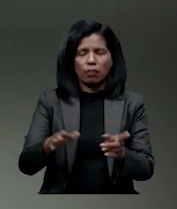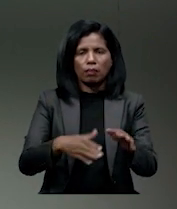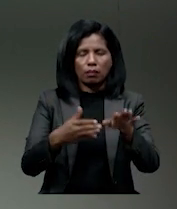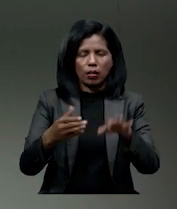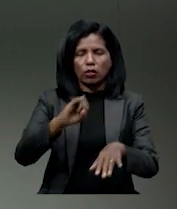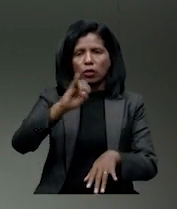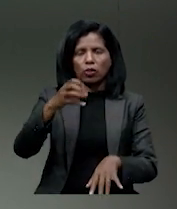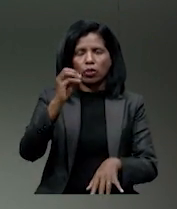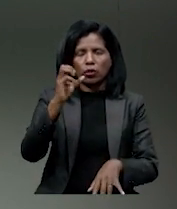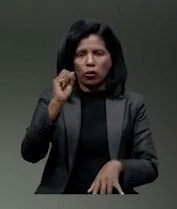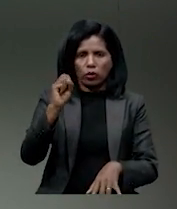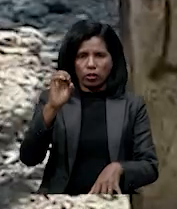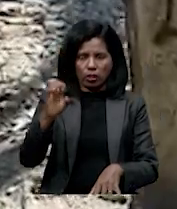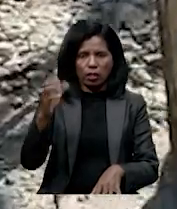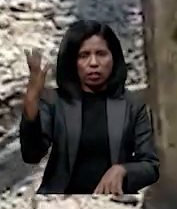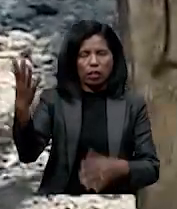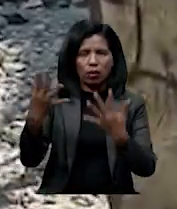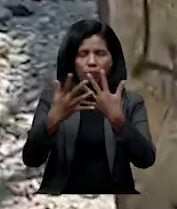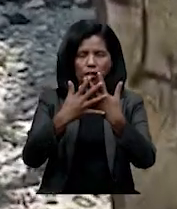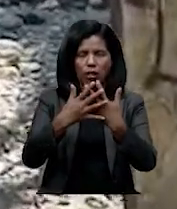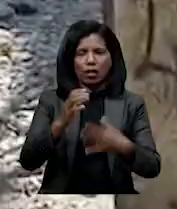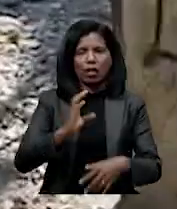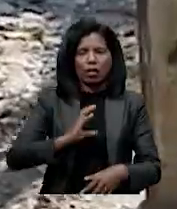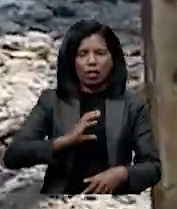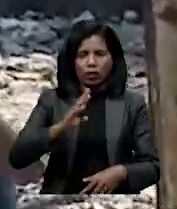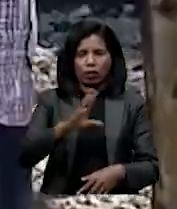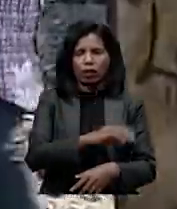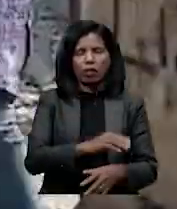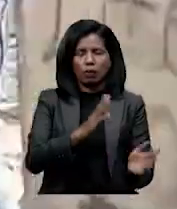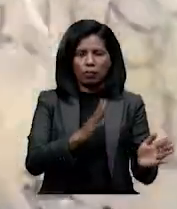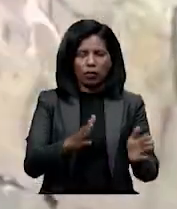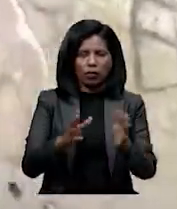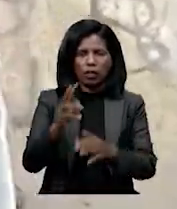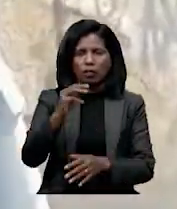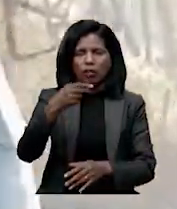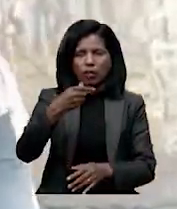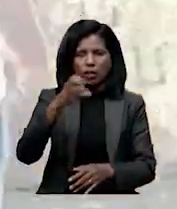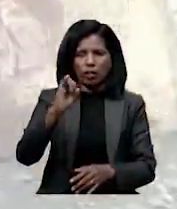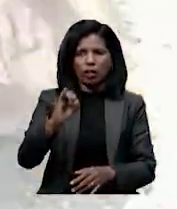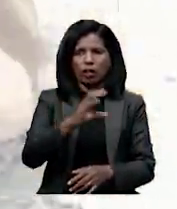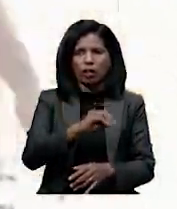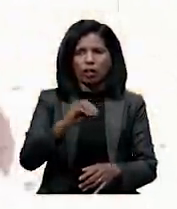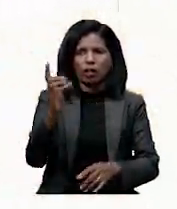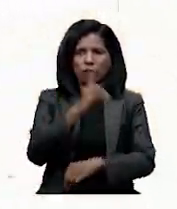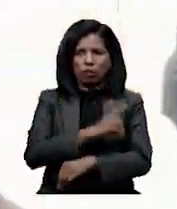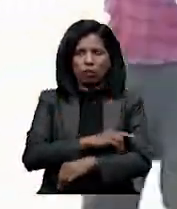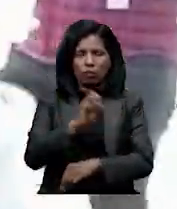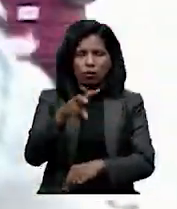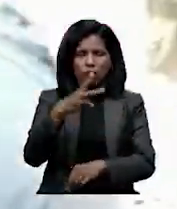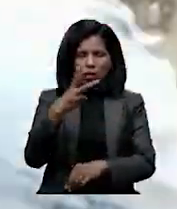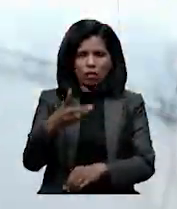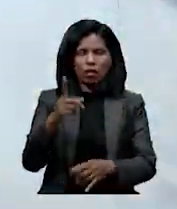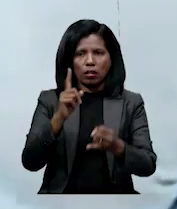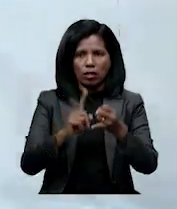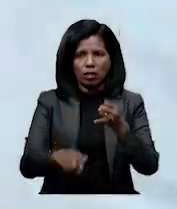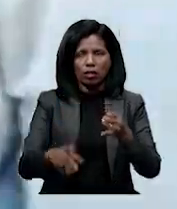recela Polícia Caicoli. Processo identificação ID falso MGG durante hora saúde sem rua Nilaran e costuma